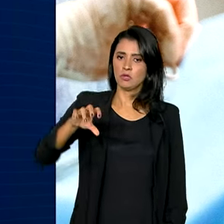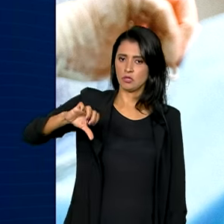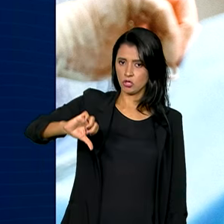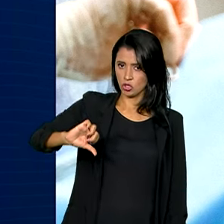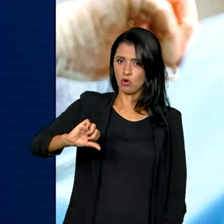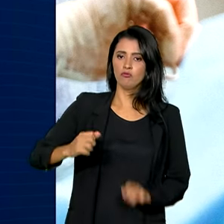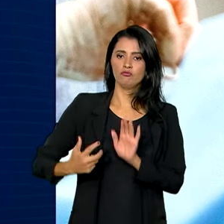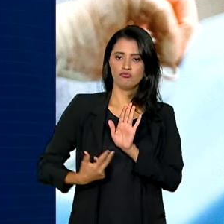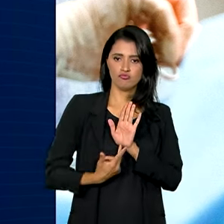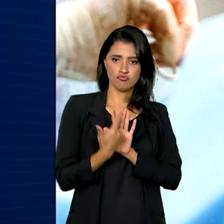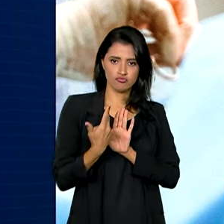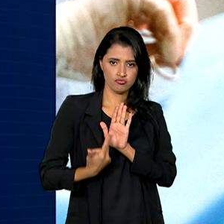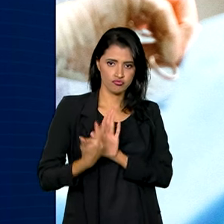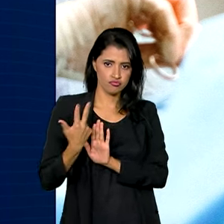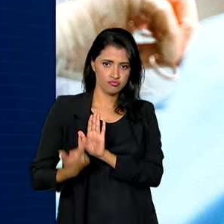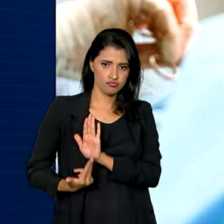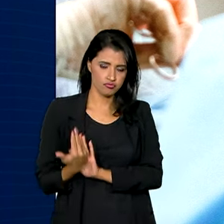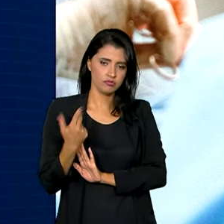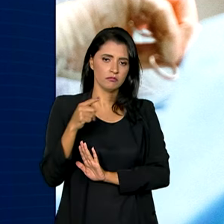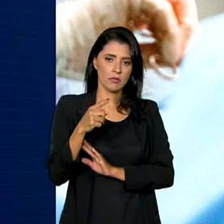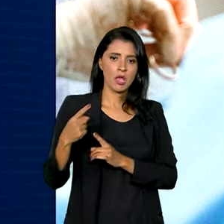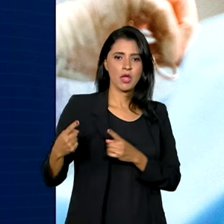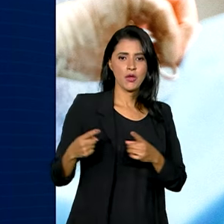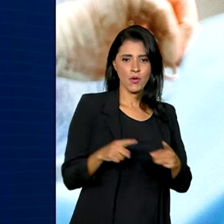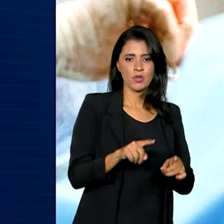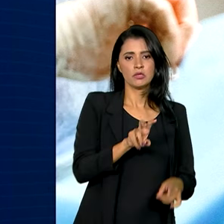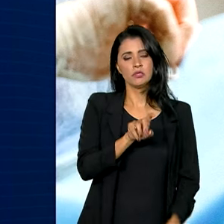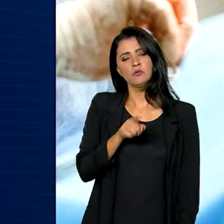6.559 procedimentos no país, contra